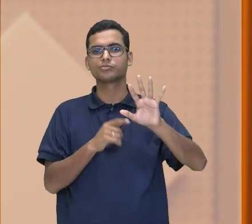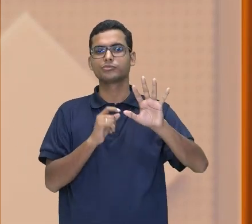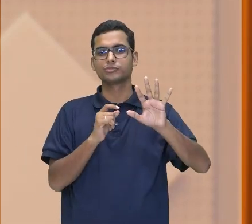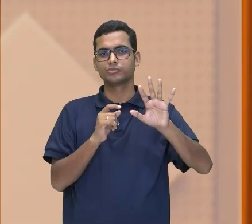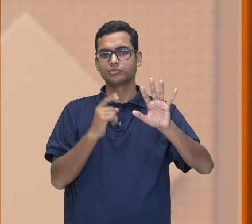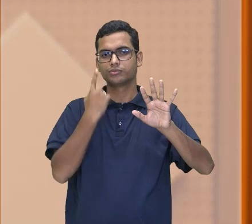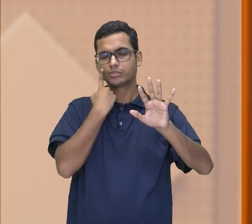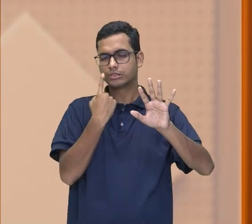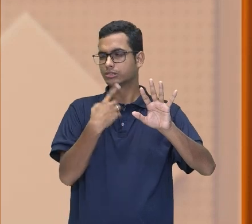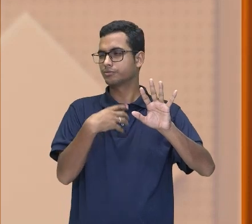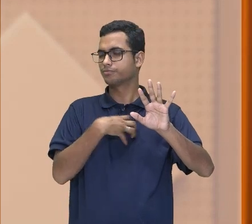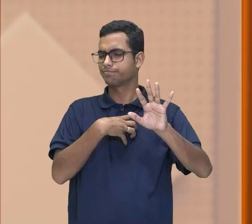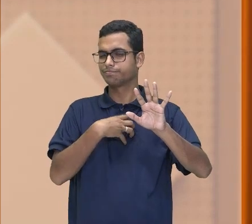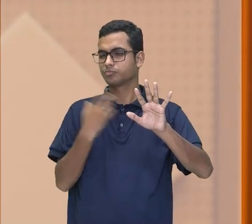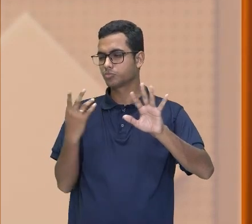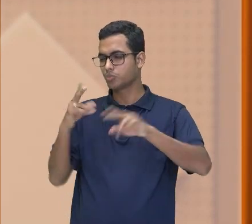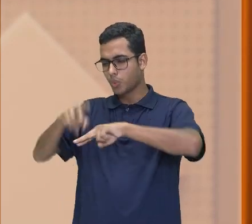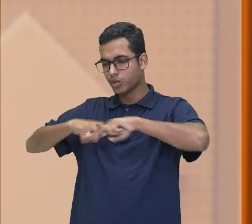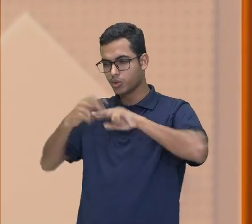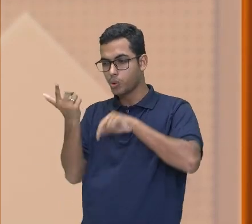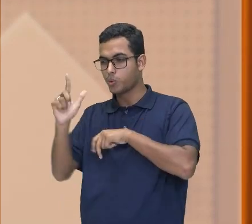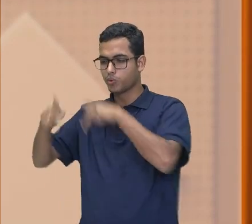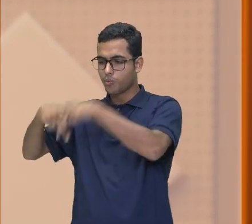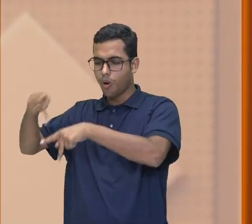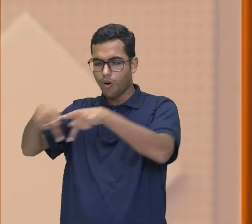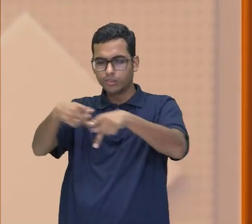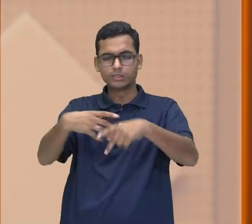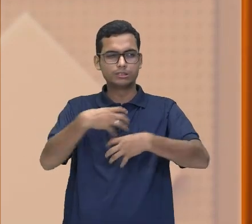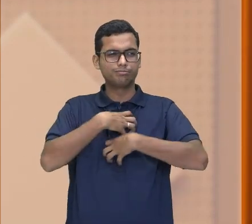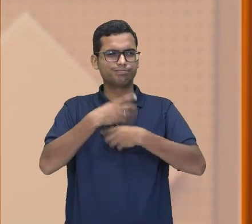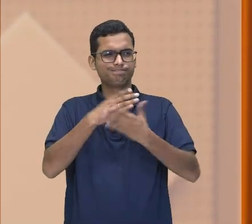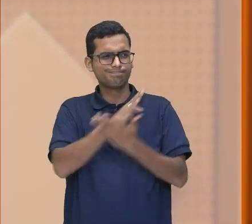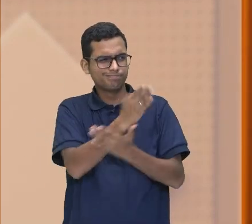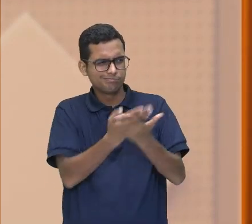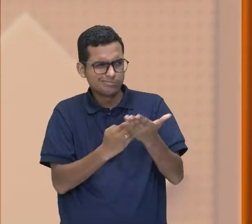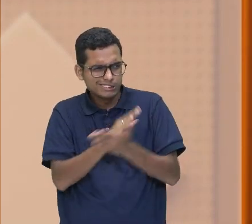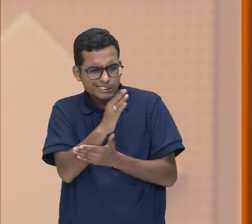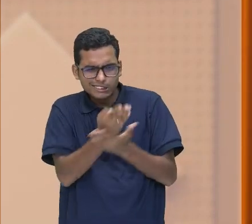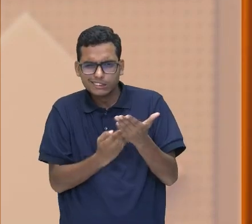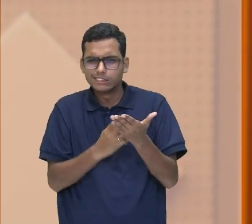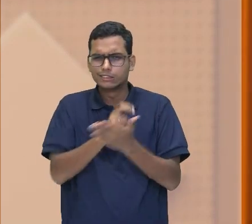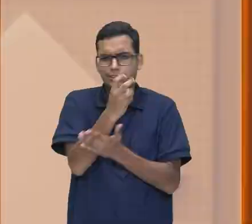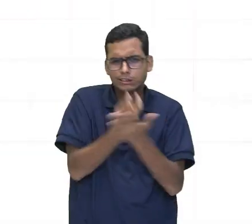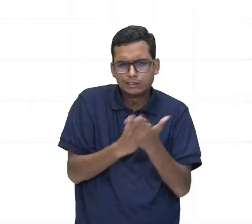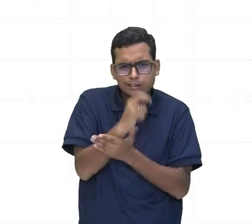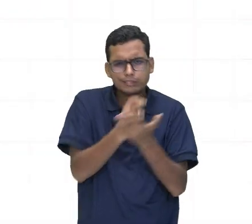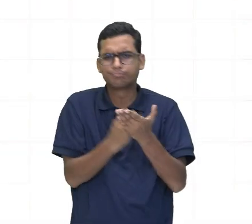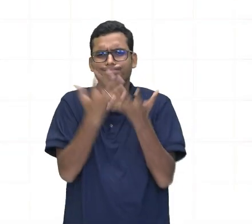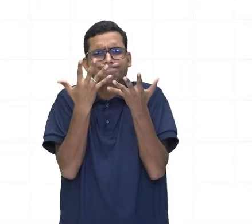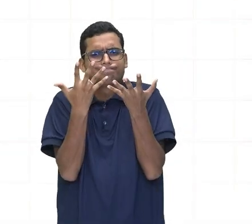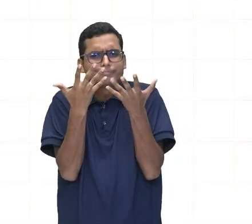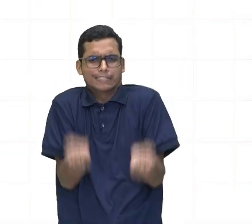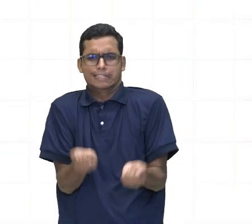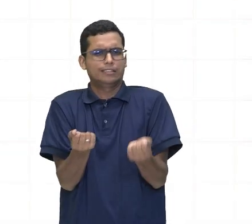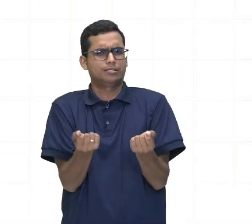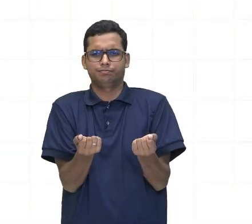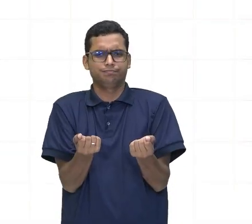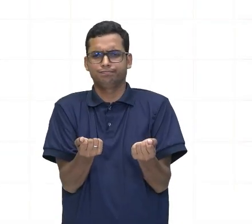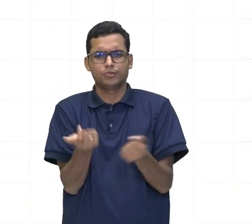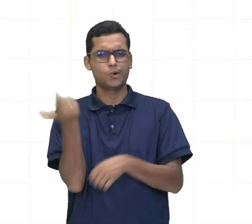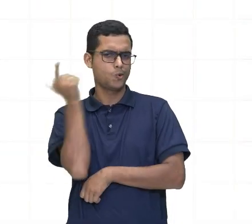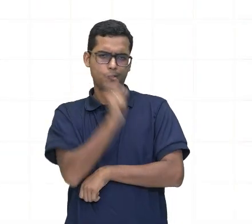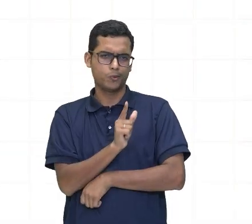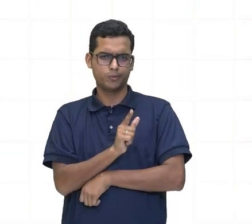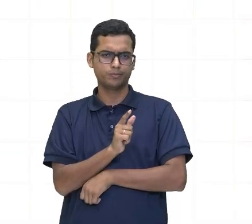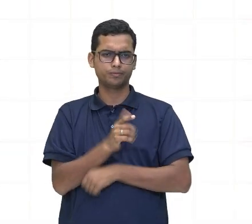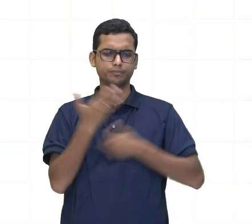visão eurocêntrica, certo? Vamos observar aí quais são as características do eurocentrismo. Temos